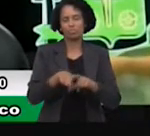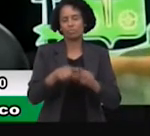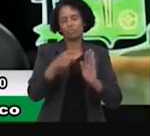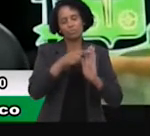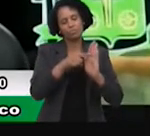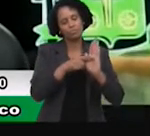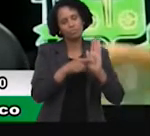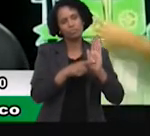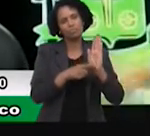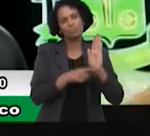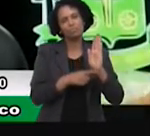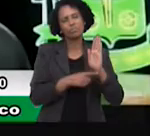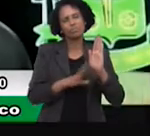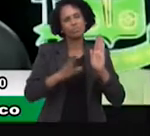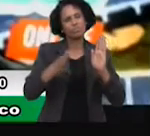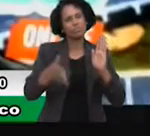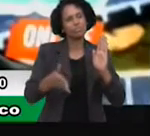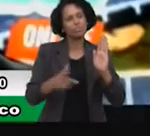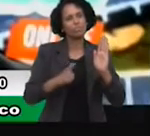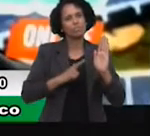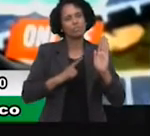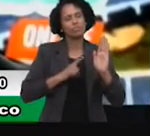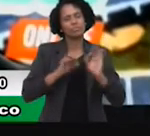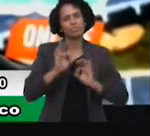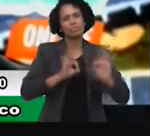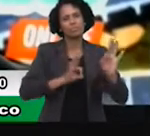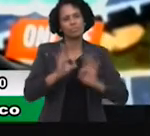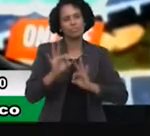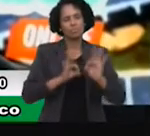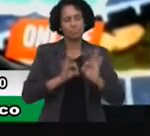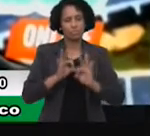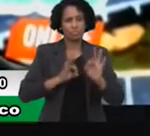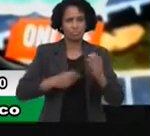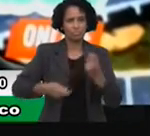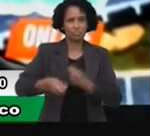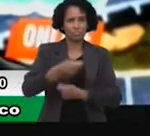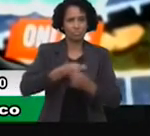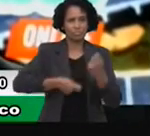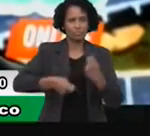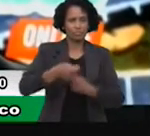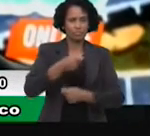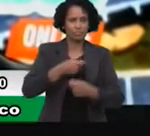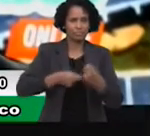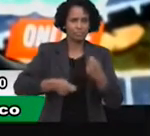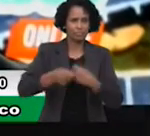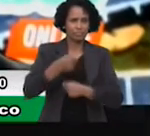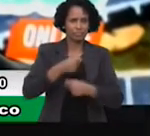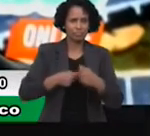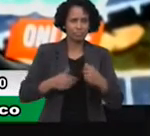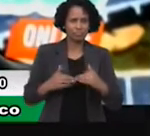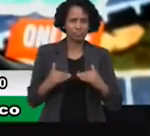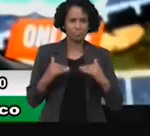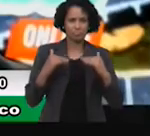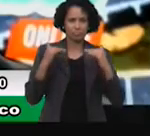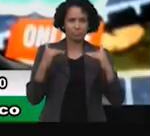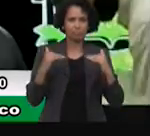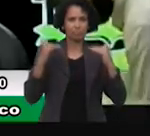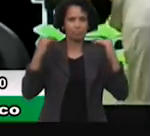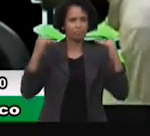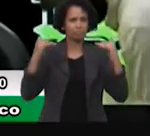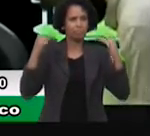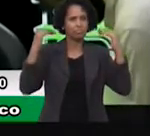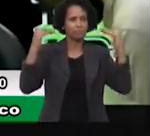a arquitetura organizacional administrativa da executiva pessoal da hierarquia superior da administração